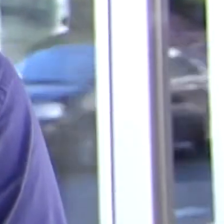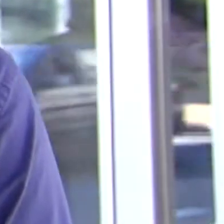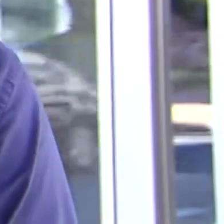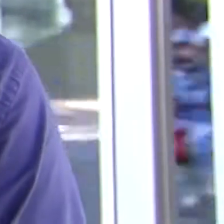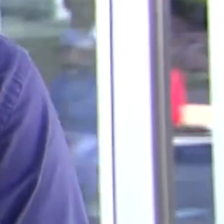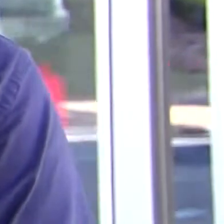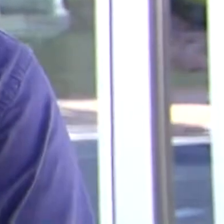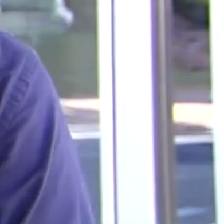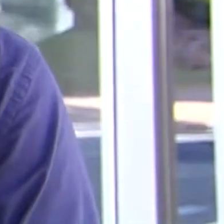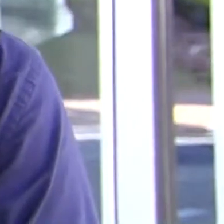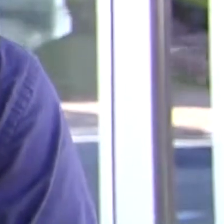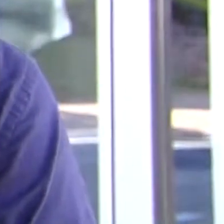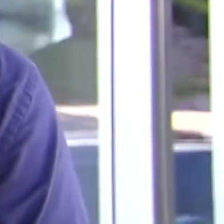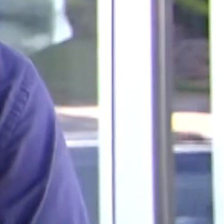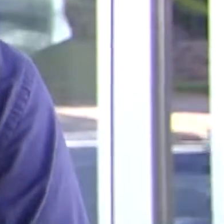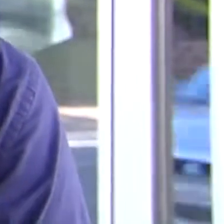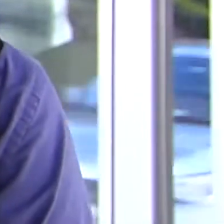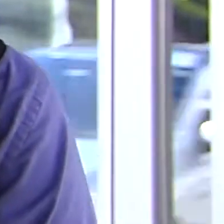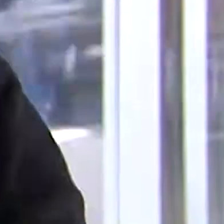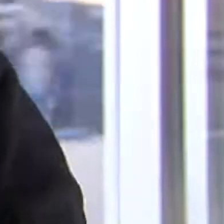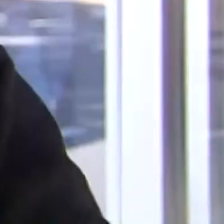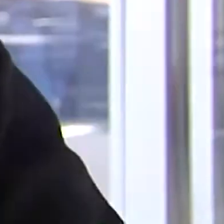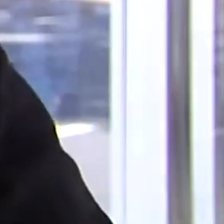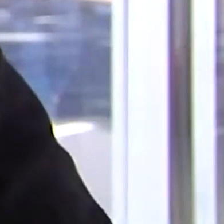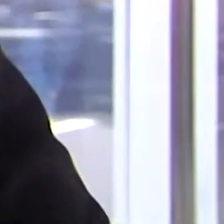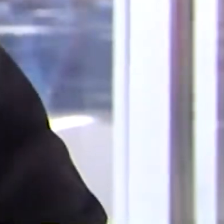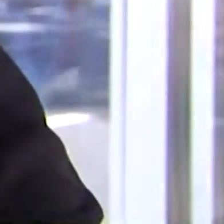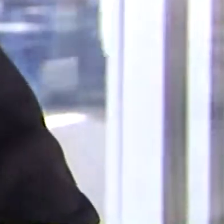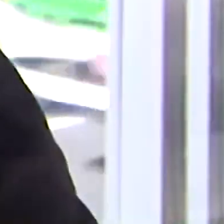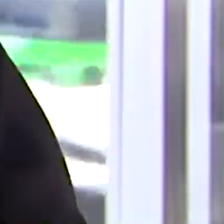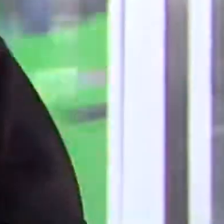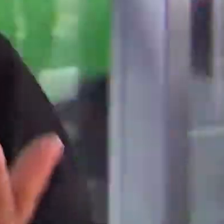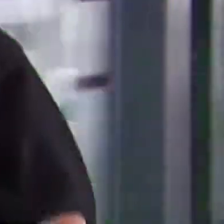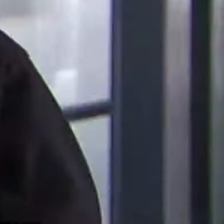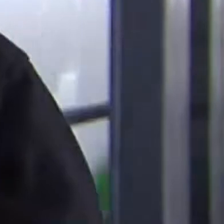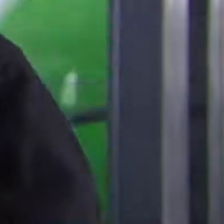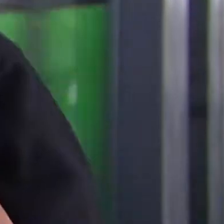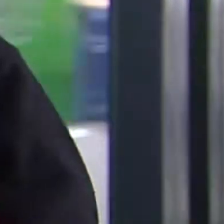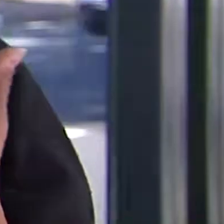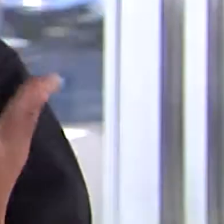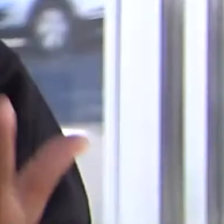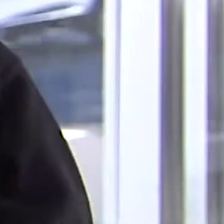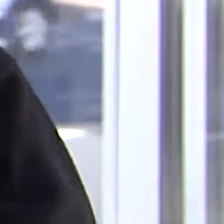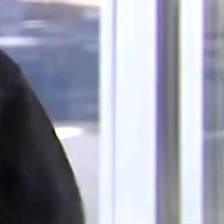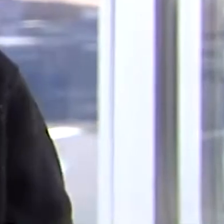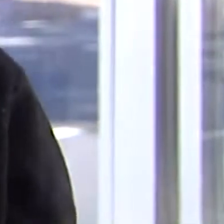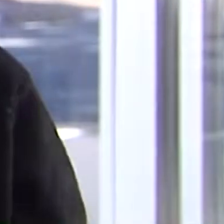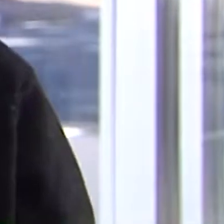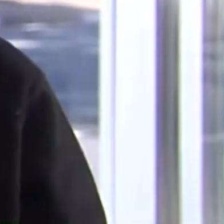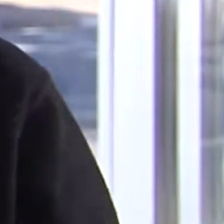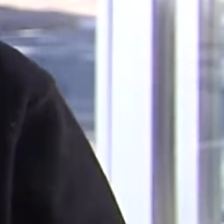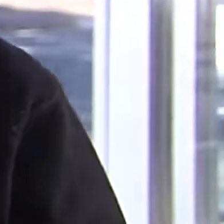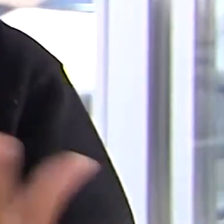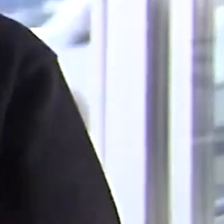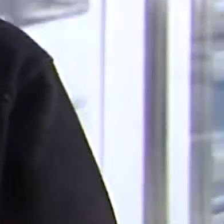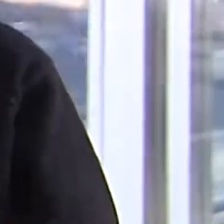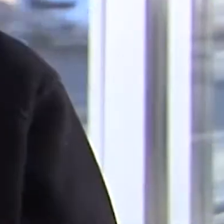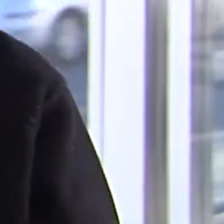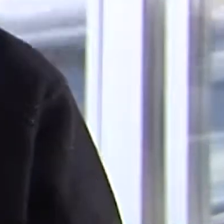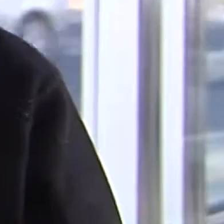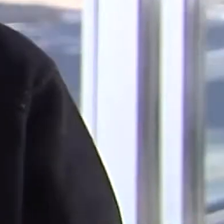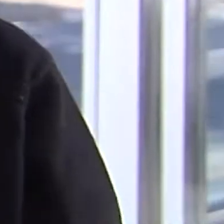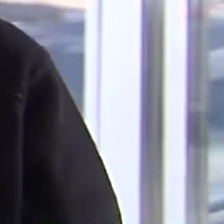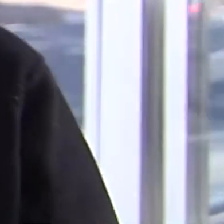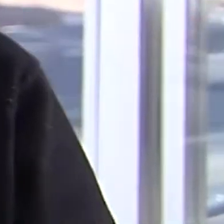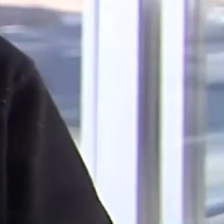aceitável. Os ônibus estão bem sucateados, na minha opinião. Na minha opinião, as pessoas, elas estragam tudo, estragam a